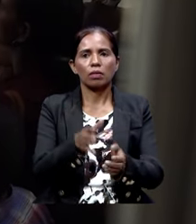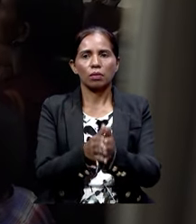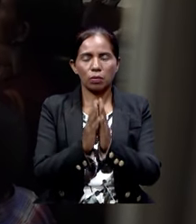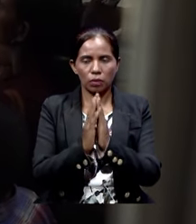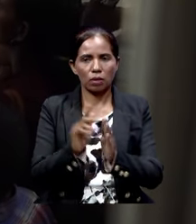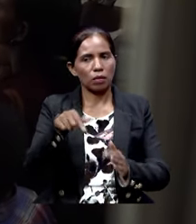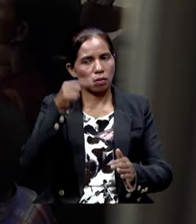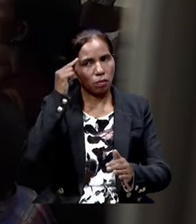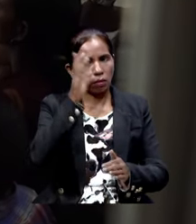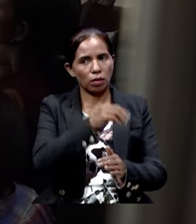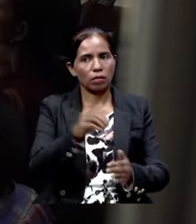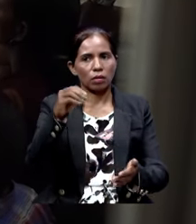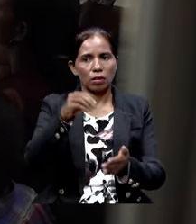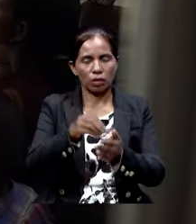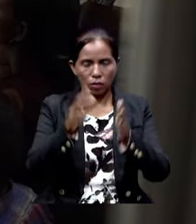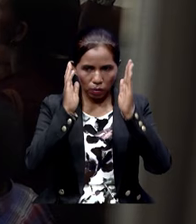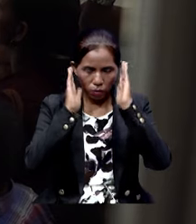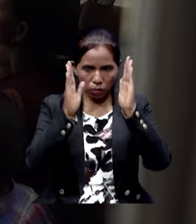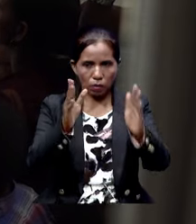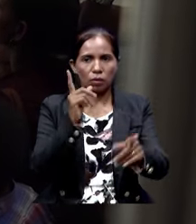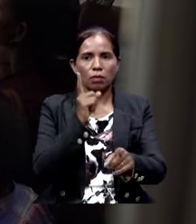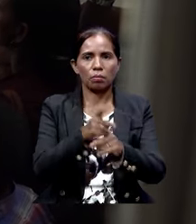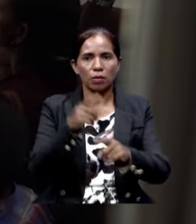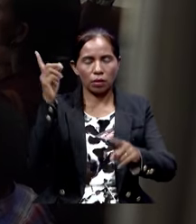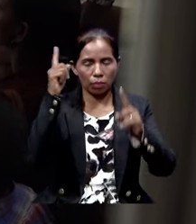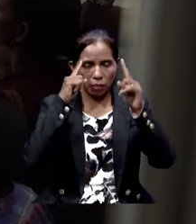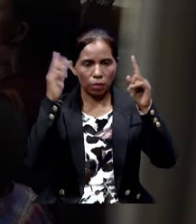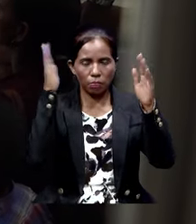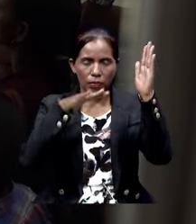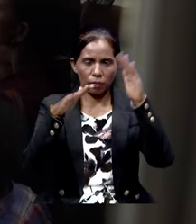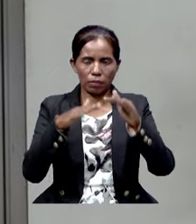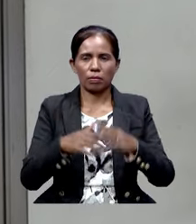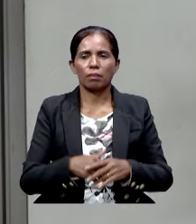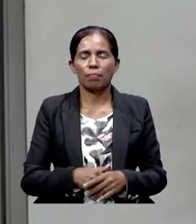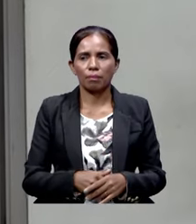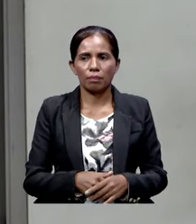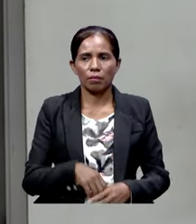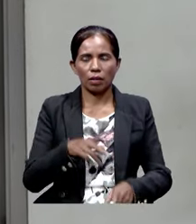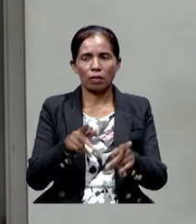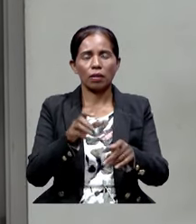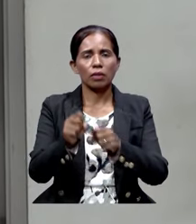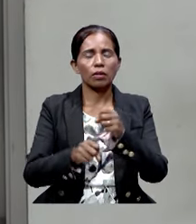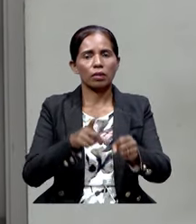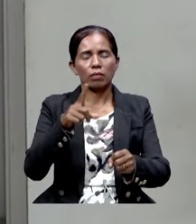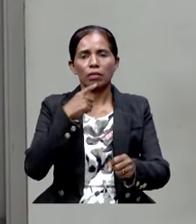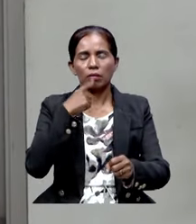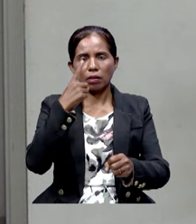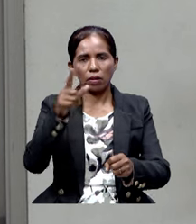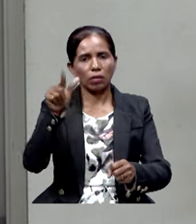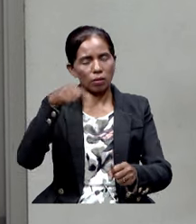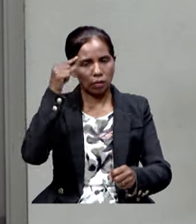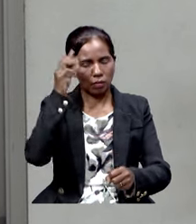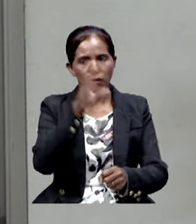ato governo, tal atenção nível sério, ba problema refere. Nune, sociedade civil recomenda ba